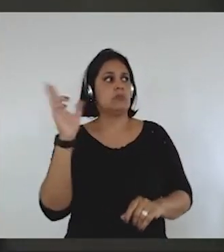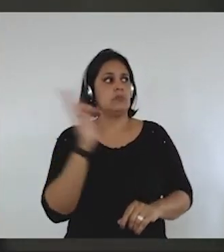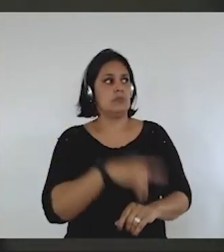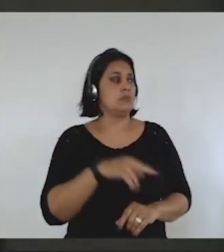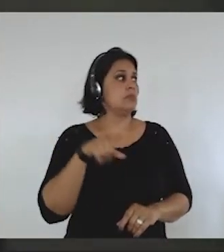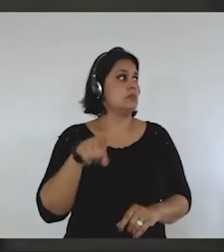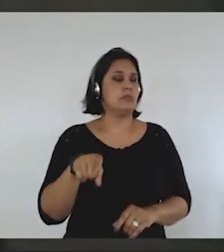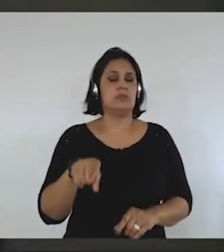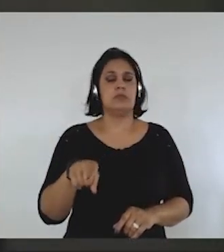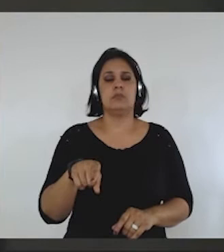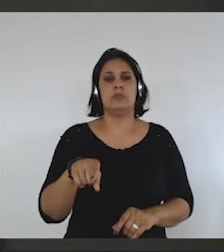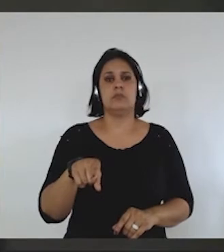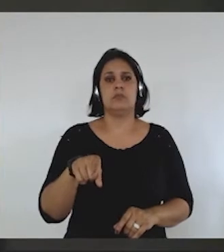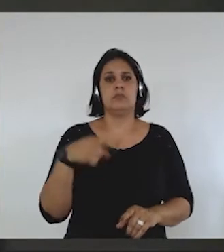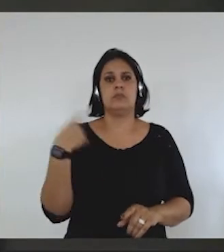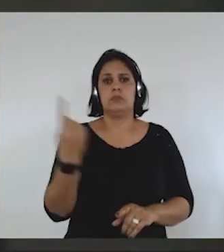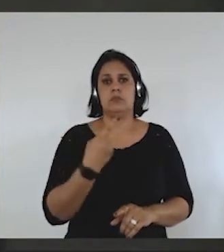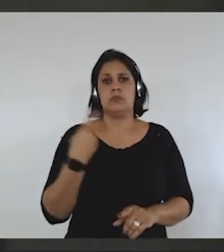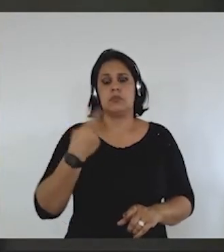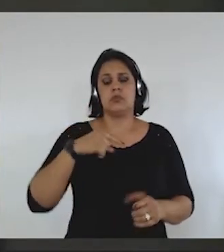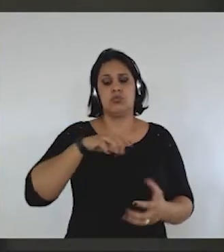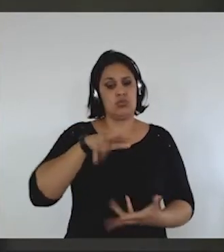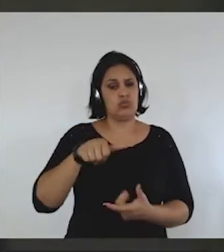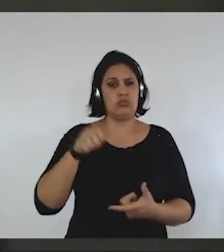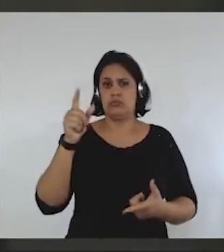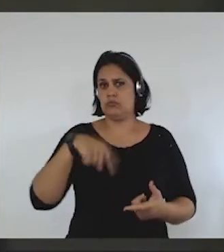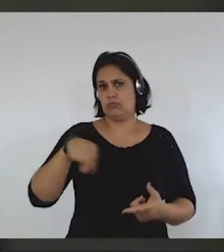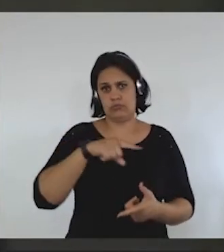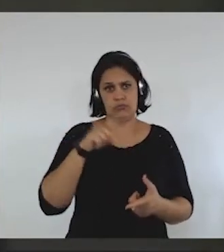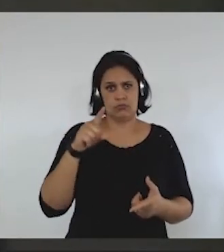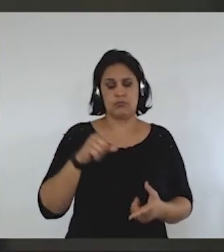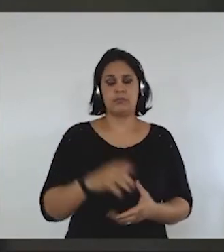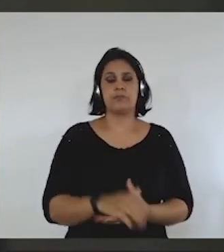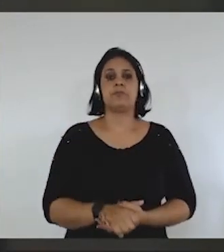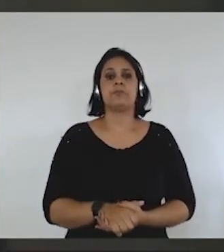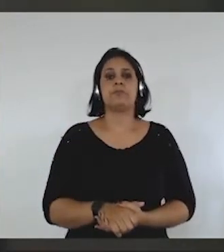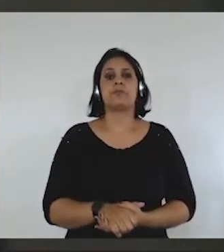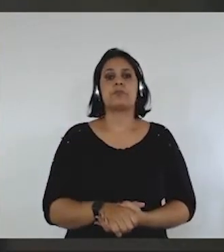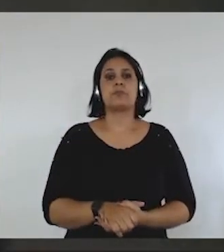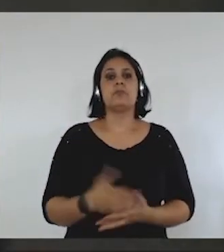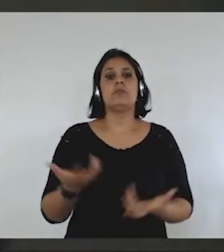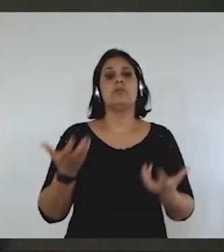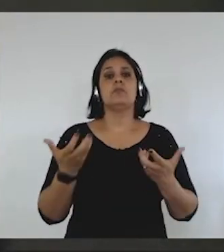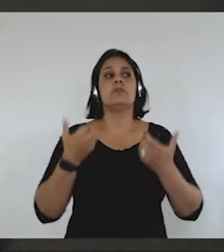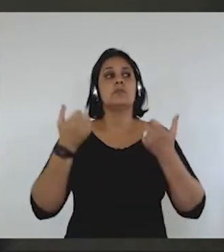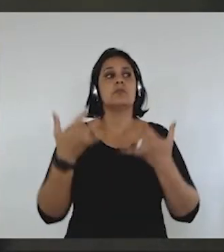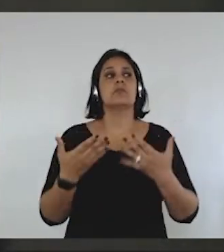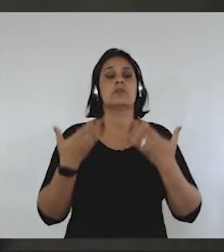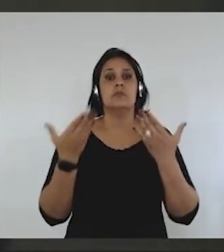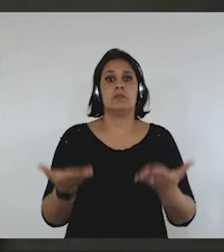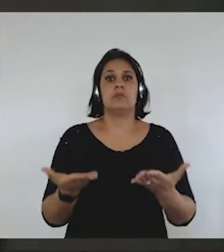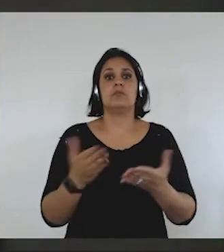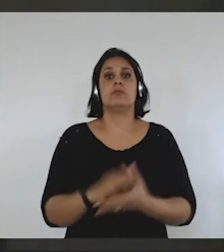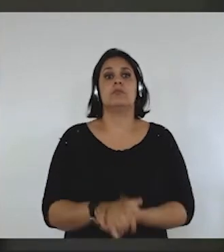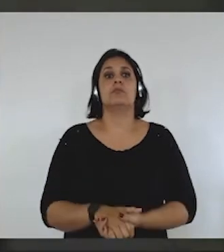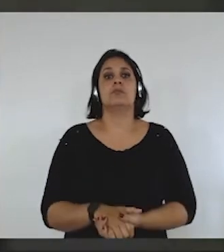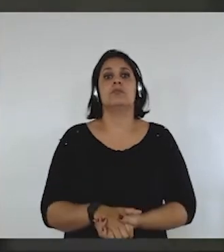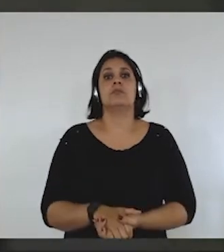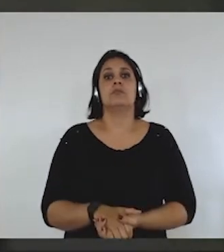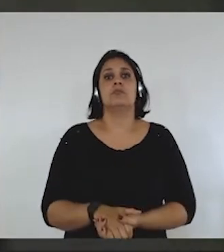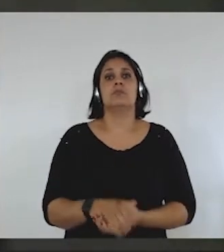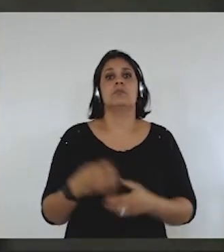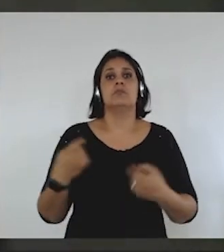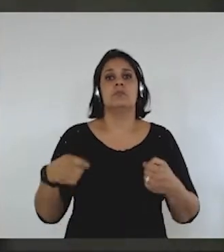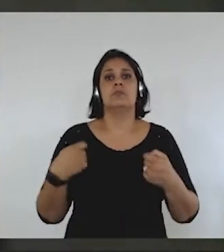que é global em todos os sentidos, né? Eu queria trazer aqui o exemplo do Tribunal